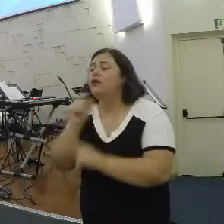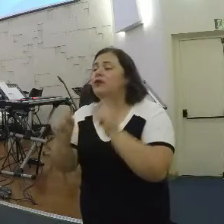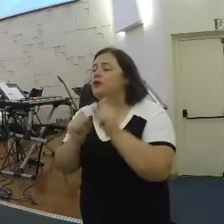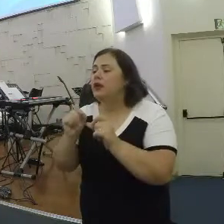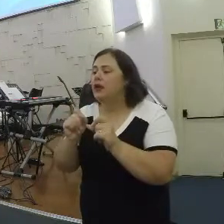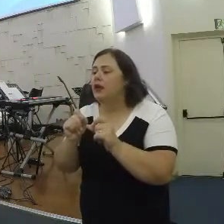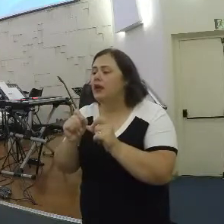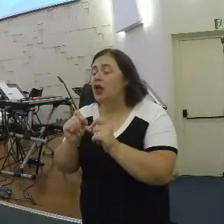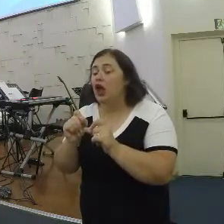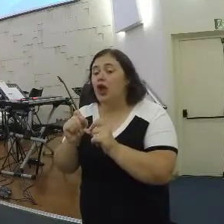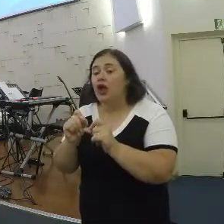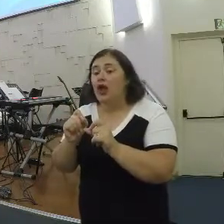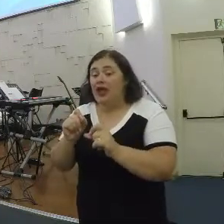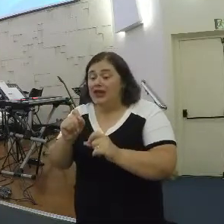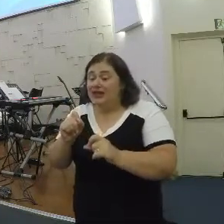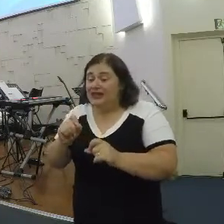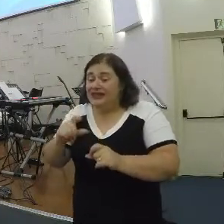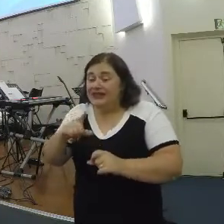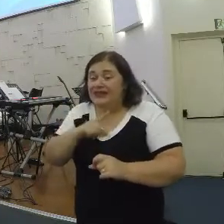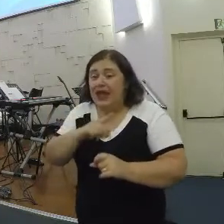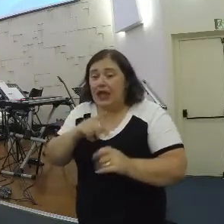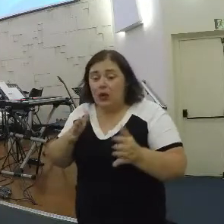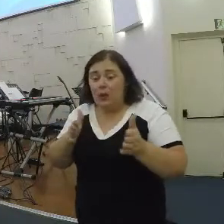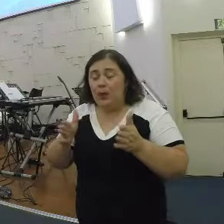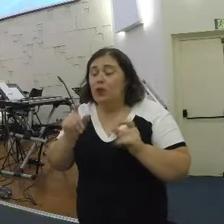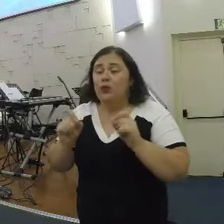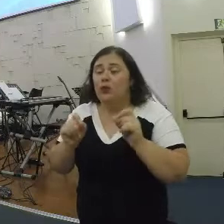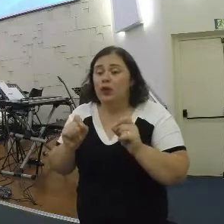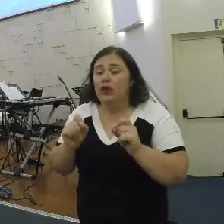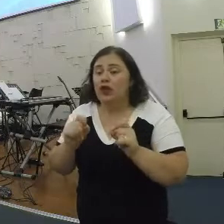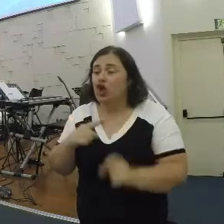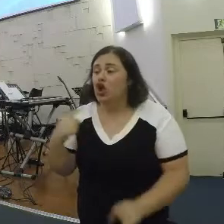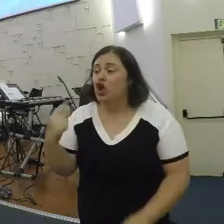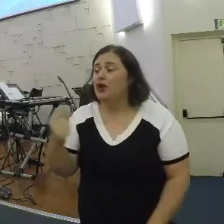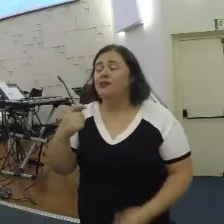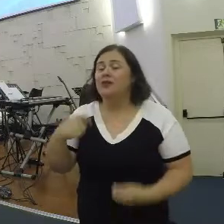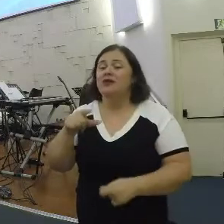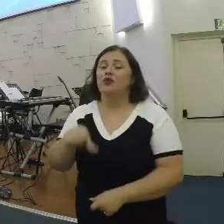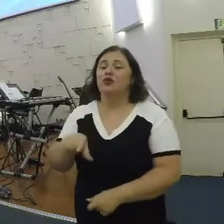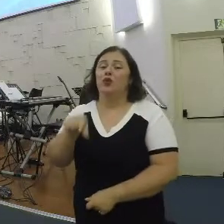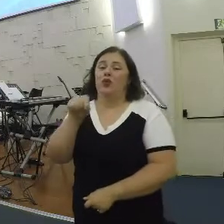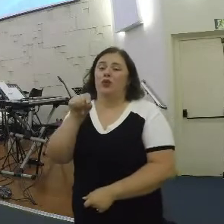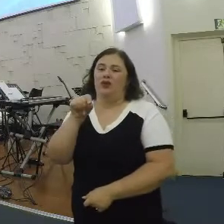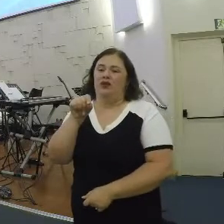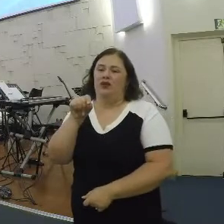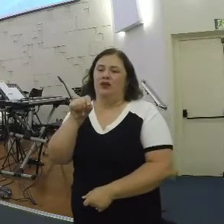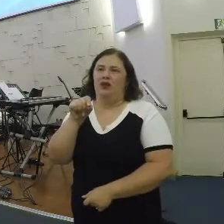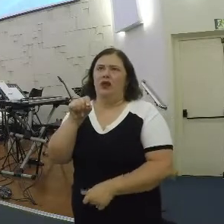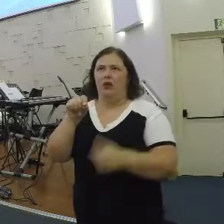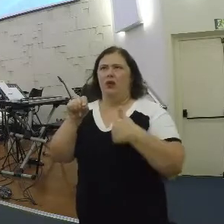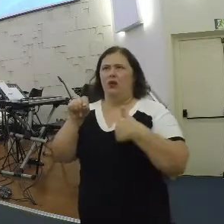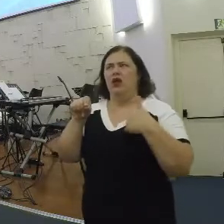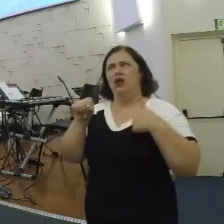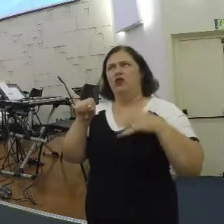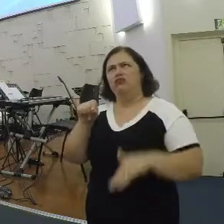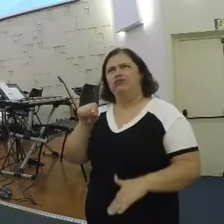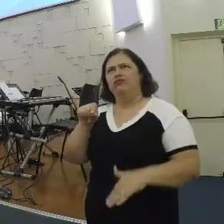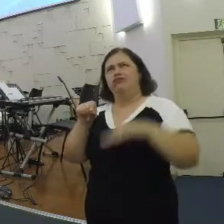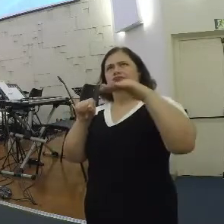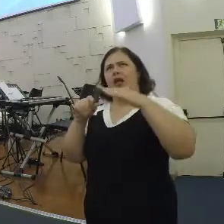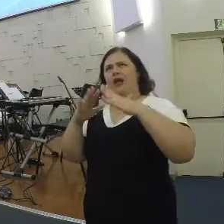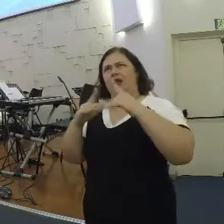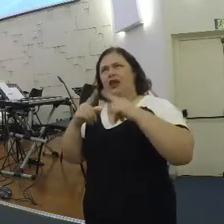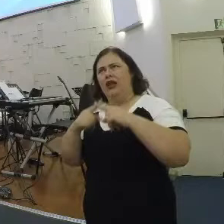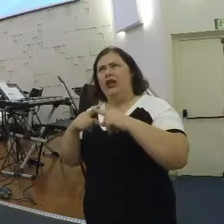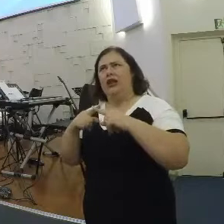precisam decidir se eles estão numa reunião social, ou se eles sabem que nesse lugar está sendo apresentada a mensagem